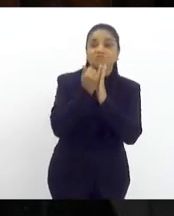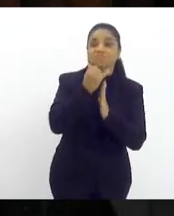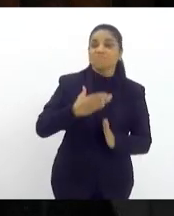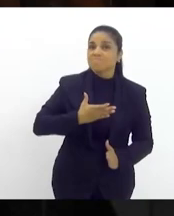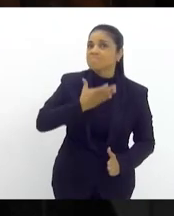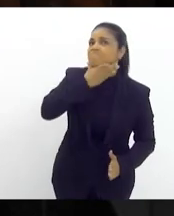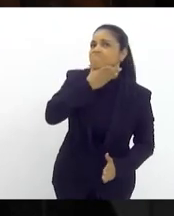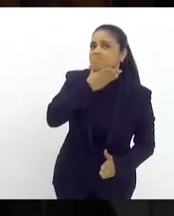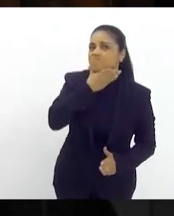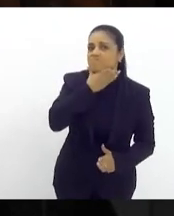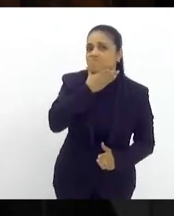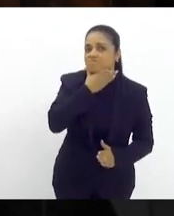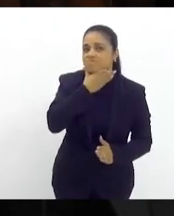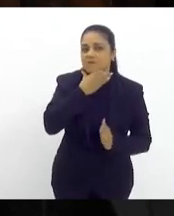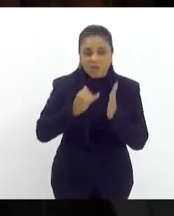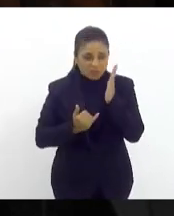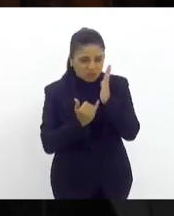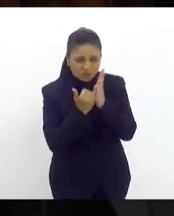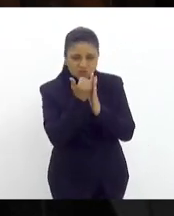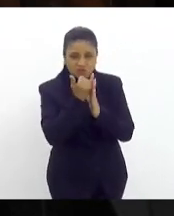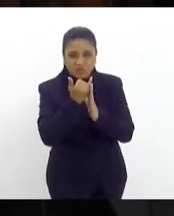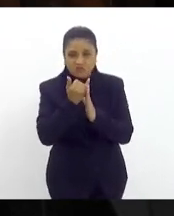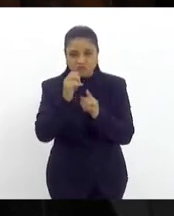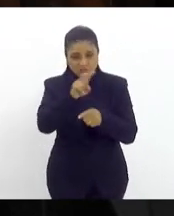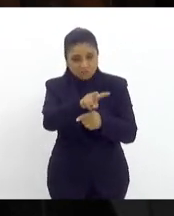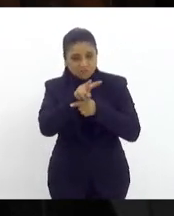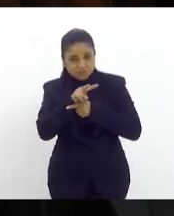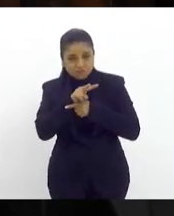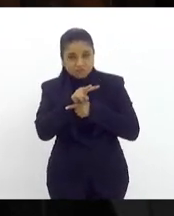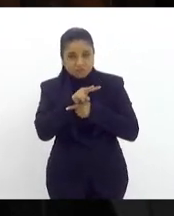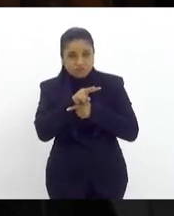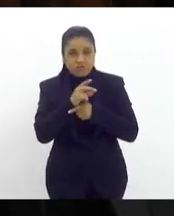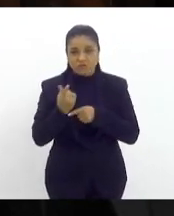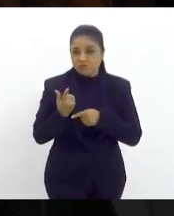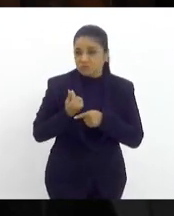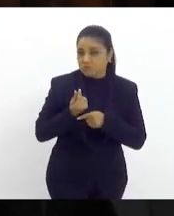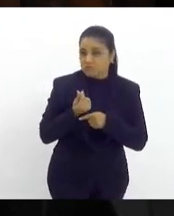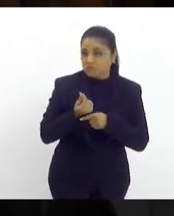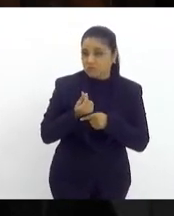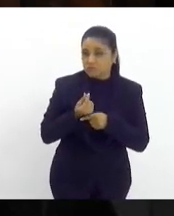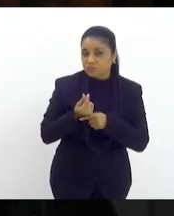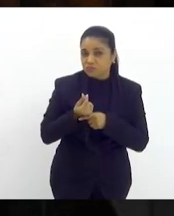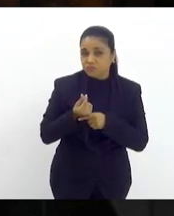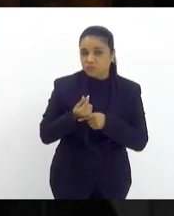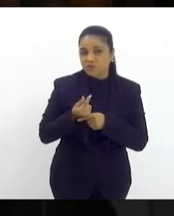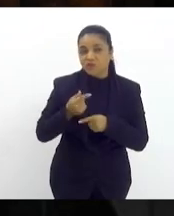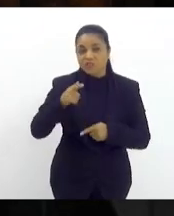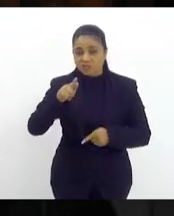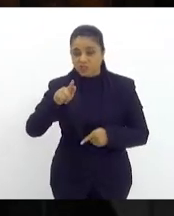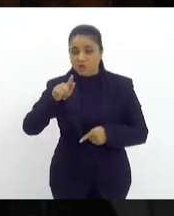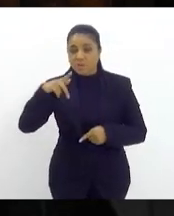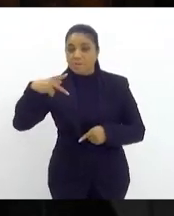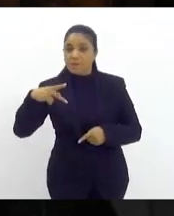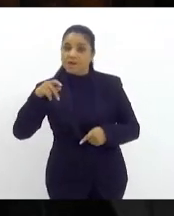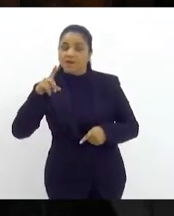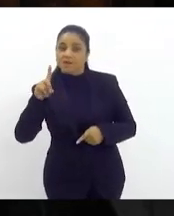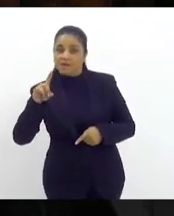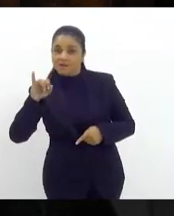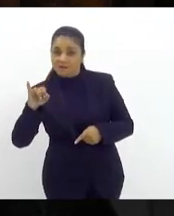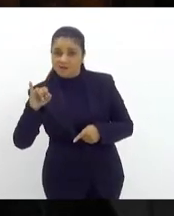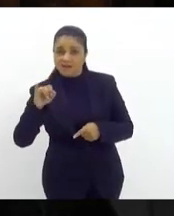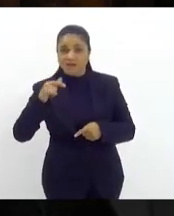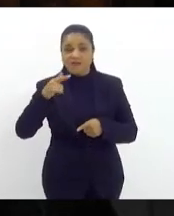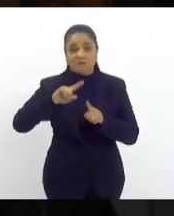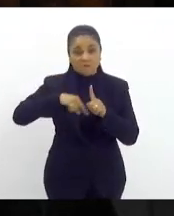com juros de agiotagem de GPI e GPI mais 6% ao ano